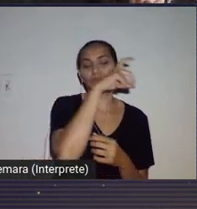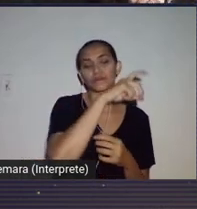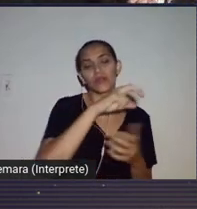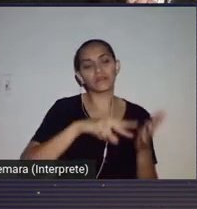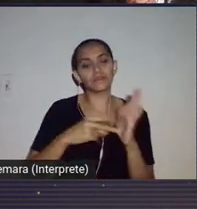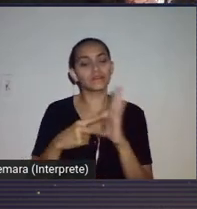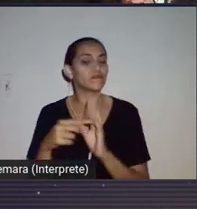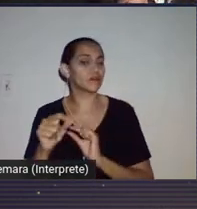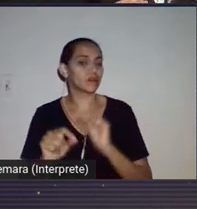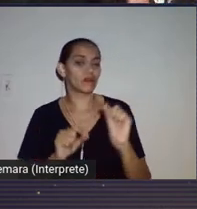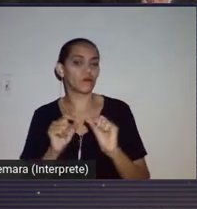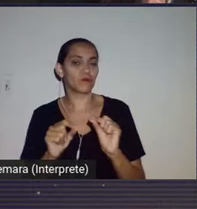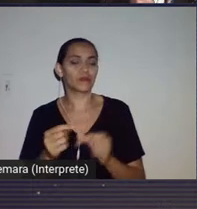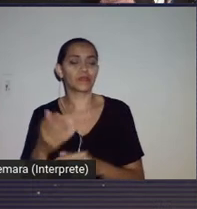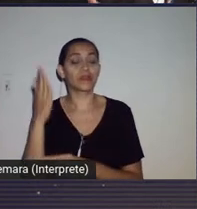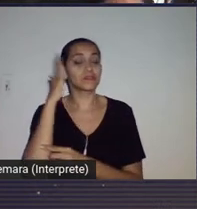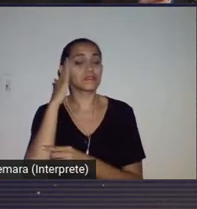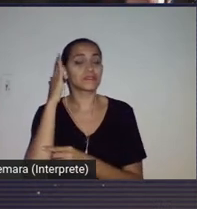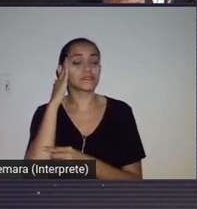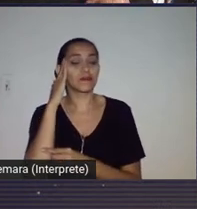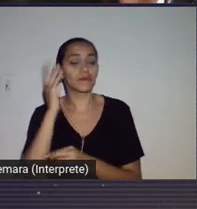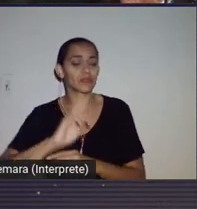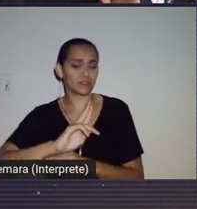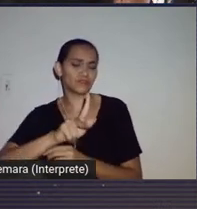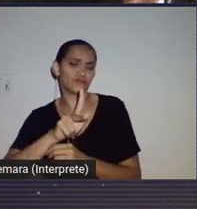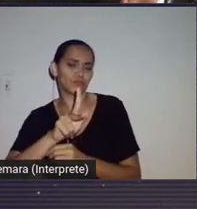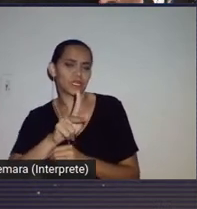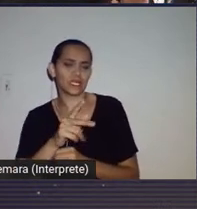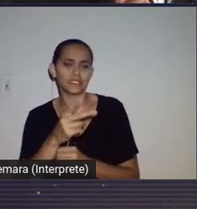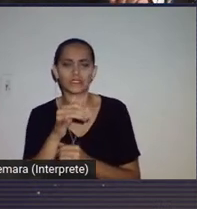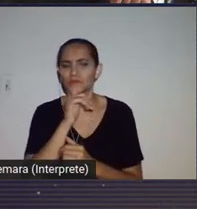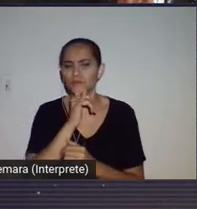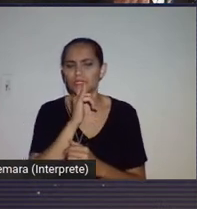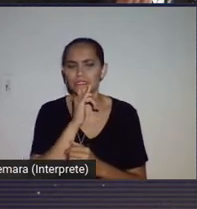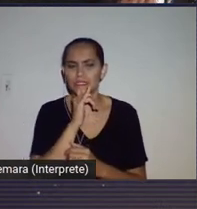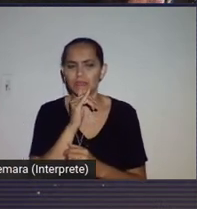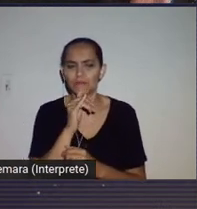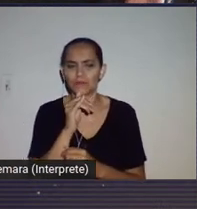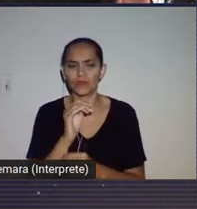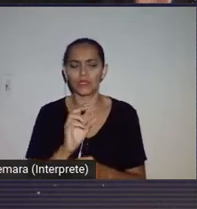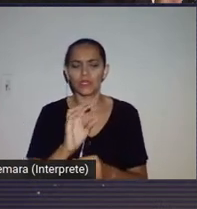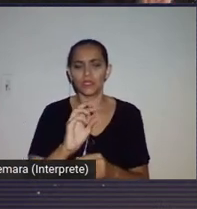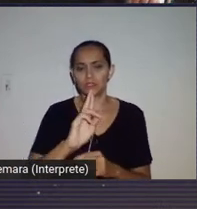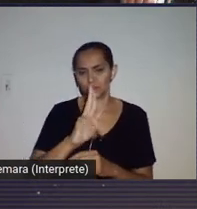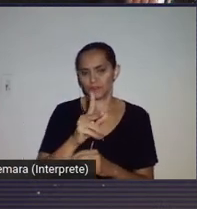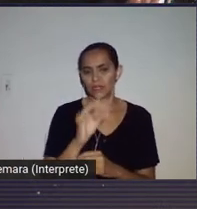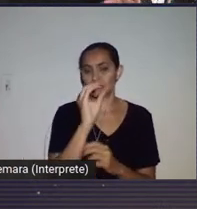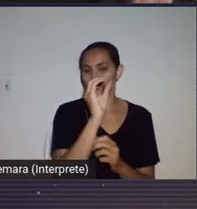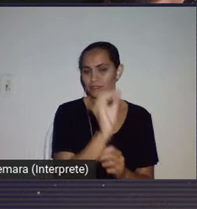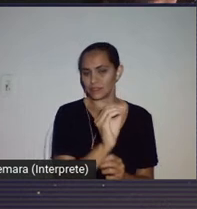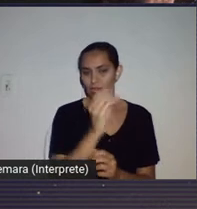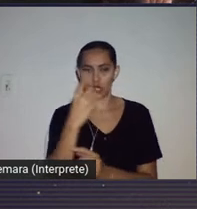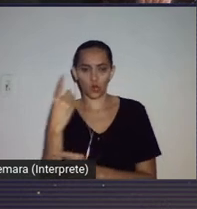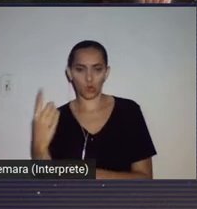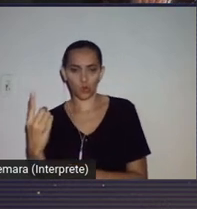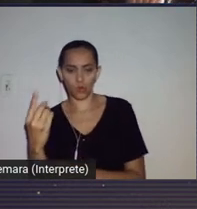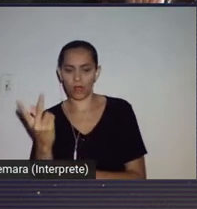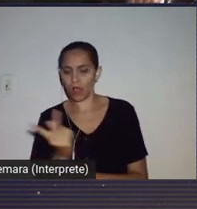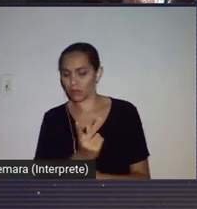maneira, digamos assim, entre valores entre 0 e 1, e do nada você tem um valor extraordinário, então, por exemplo,